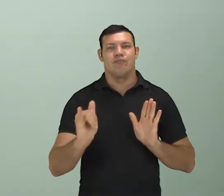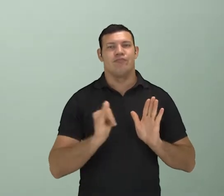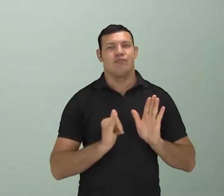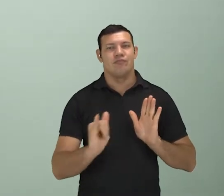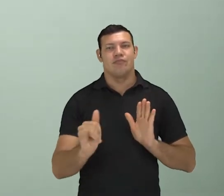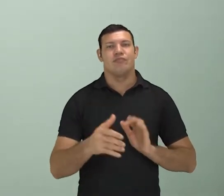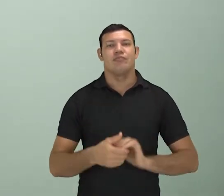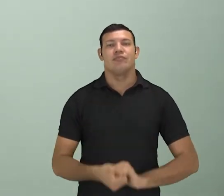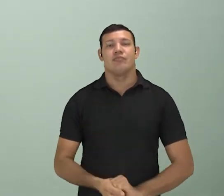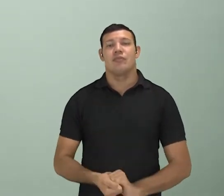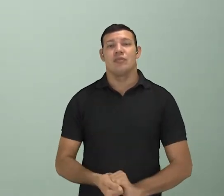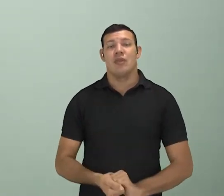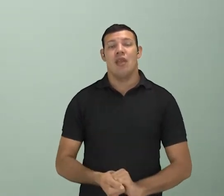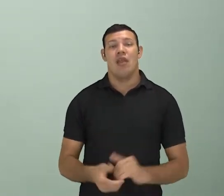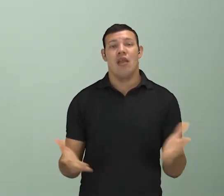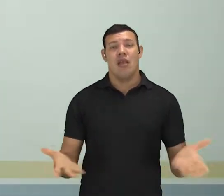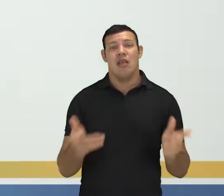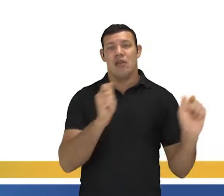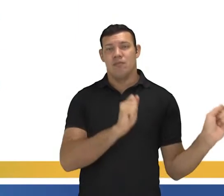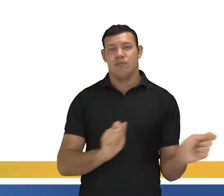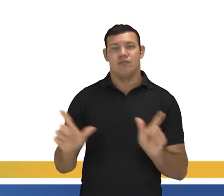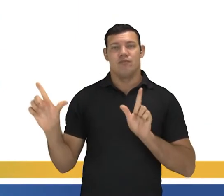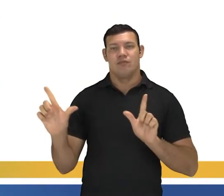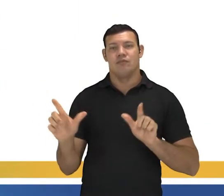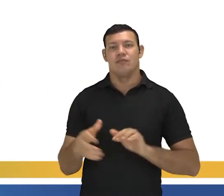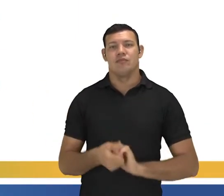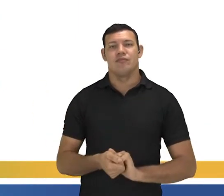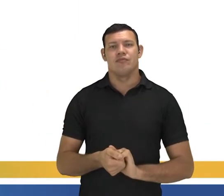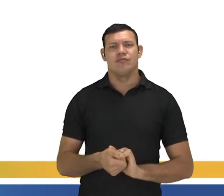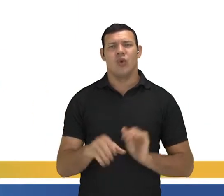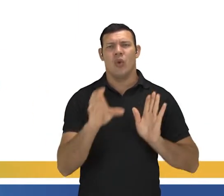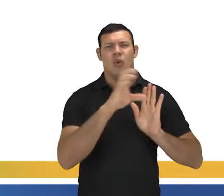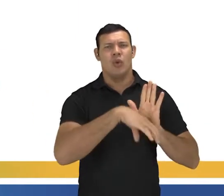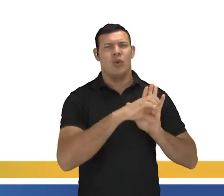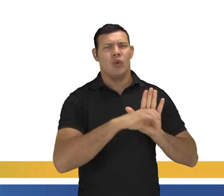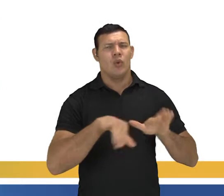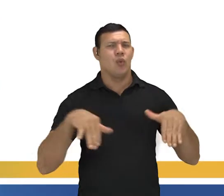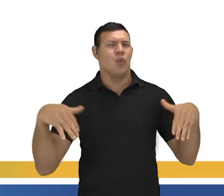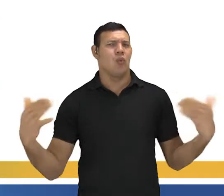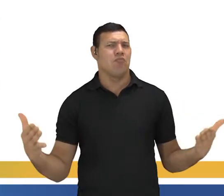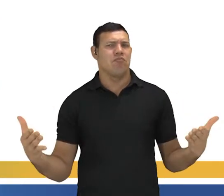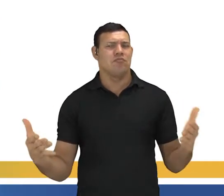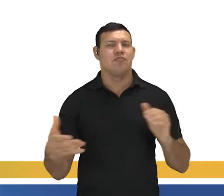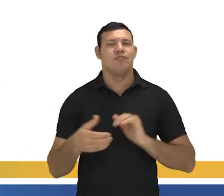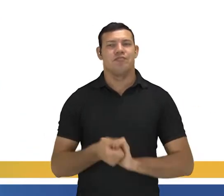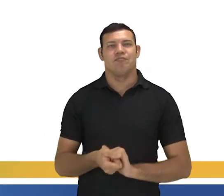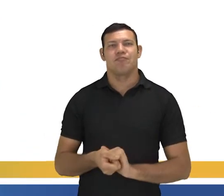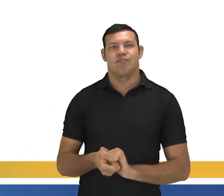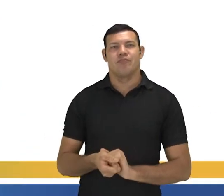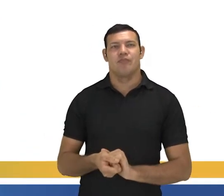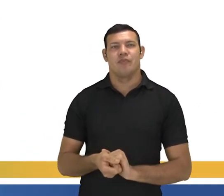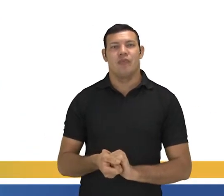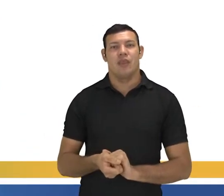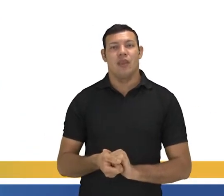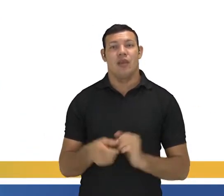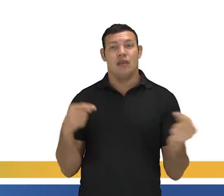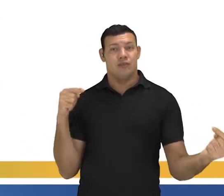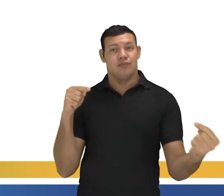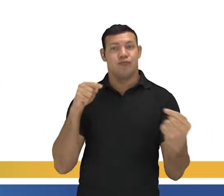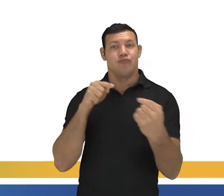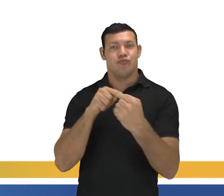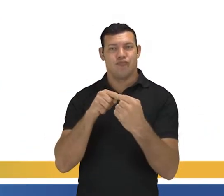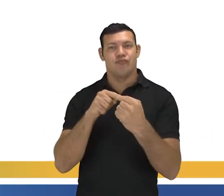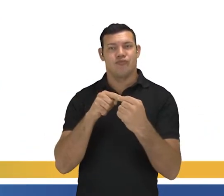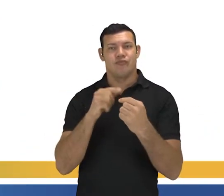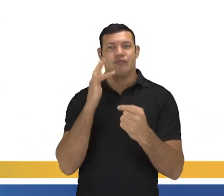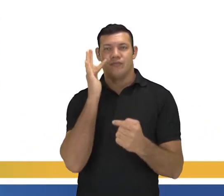eletricidade. Acompanhem comigo, por favor, no slide, o conceito que nós vamos, a partir de agora, considerar de associação